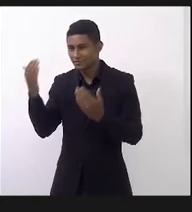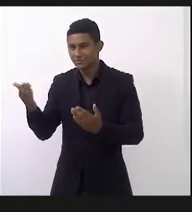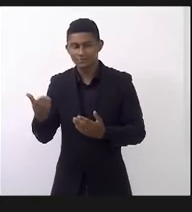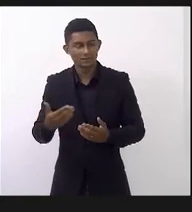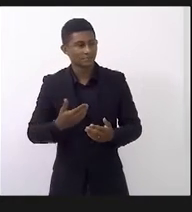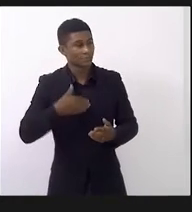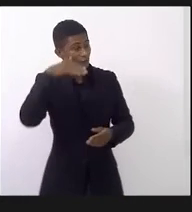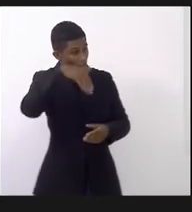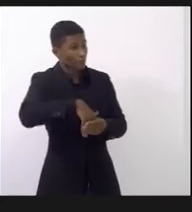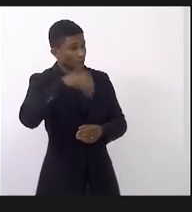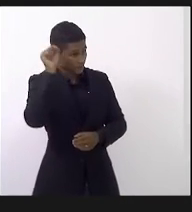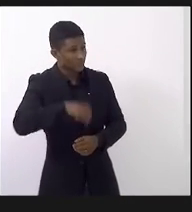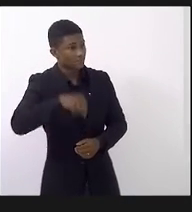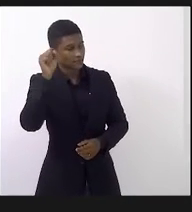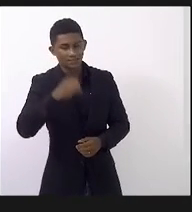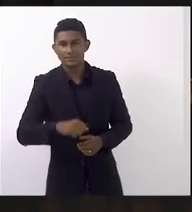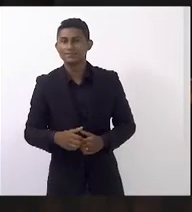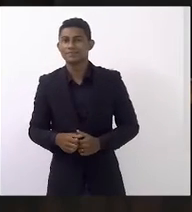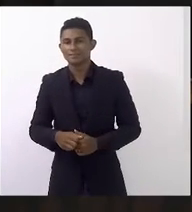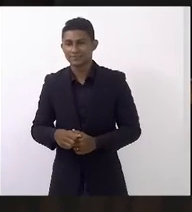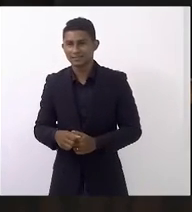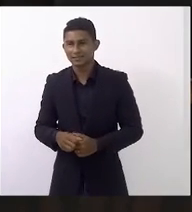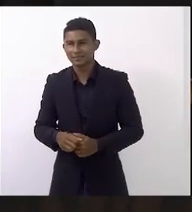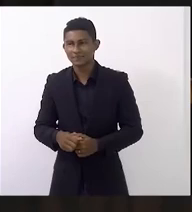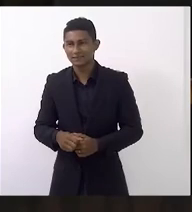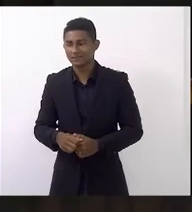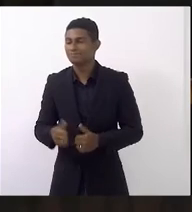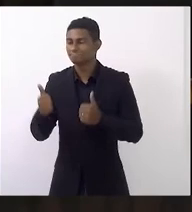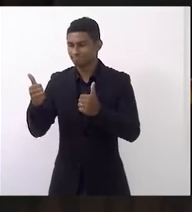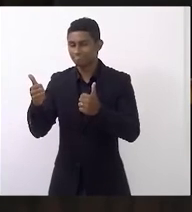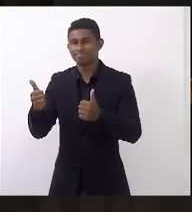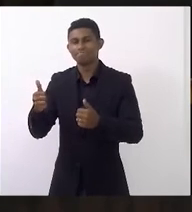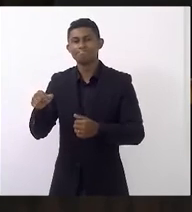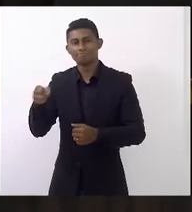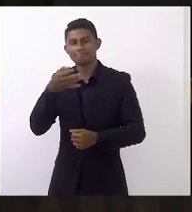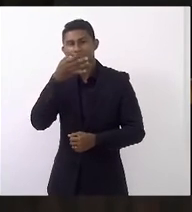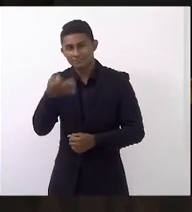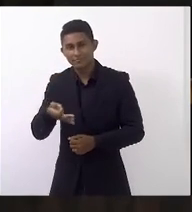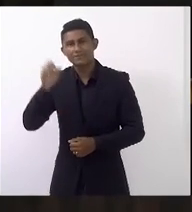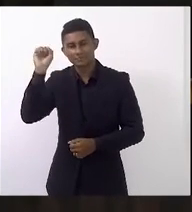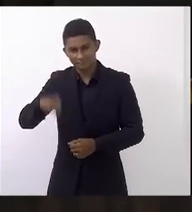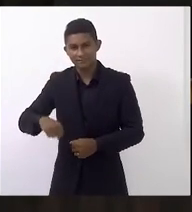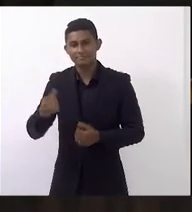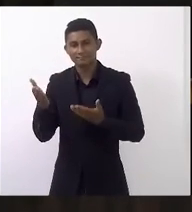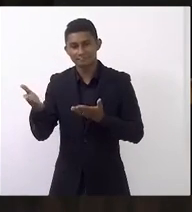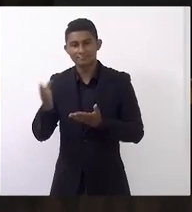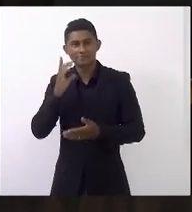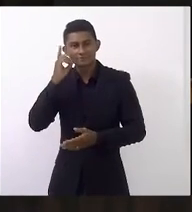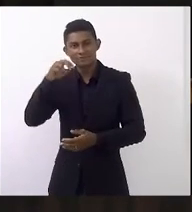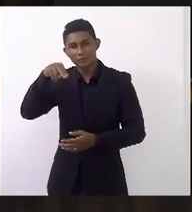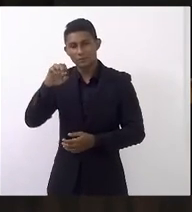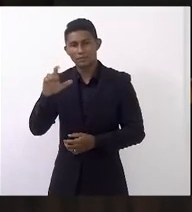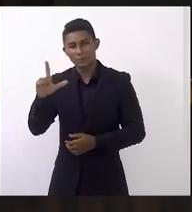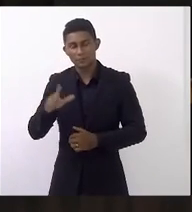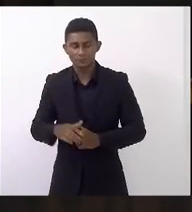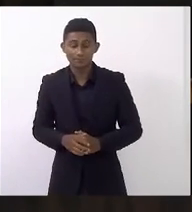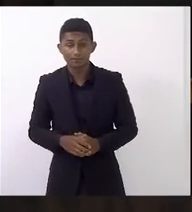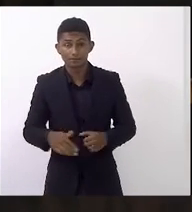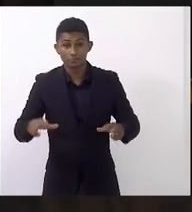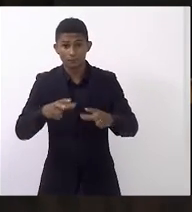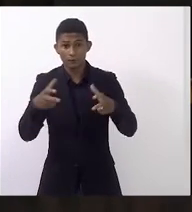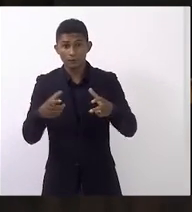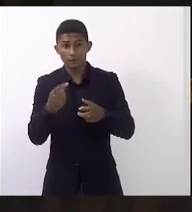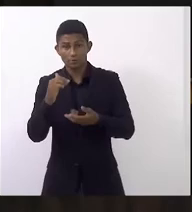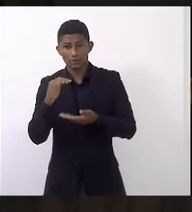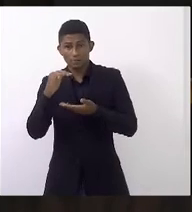de Carvalho, obrigado, viu? Tá, parecer, então, foi emitido pelo deputado Noel de Carvalho. Pela Comissão de Orçamento, deputado